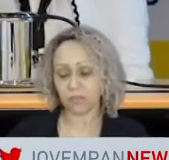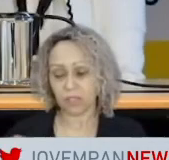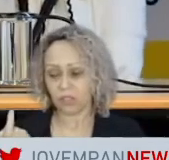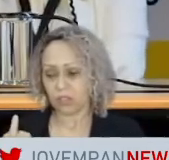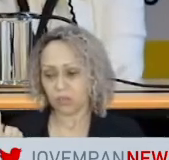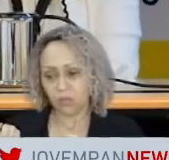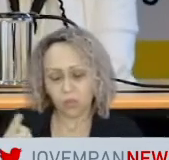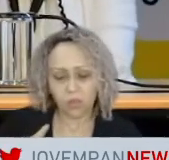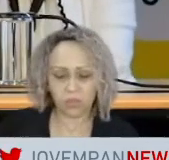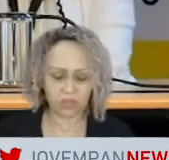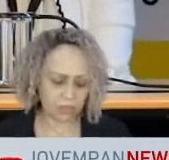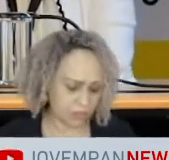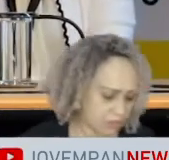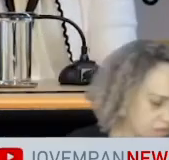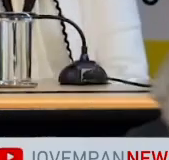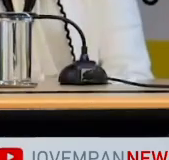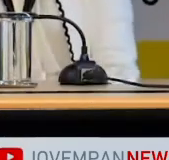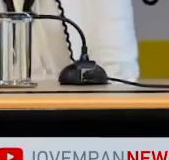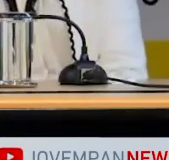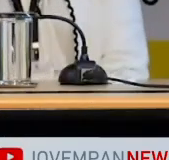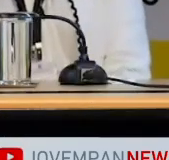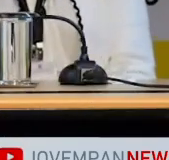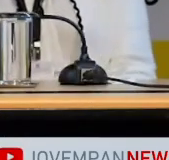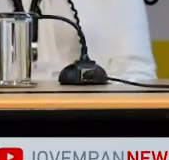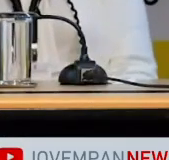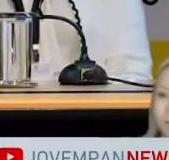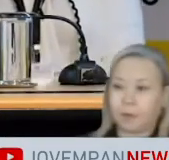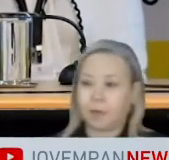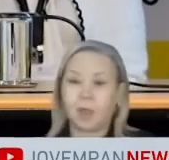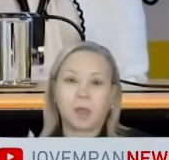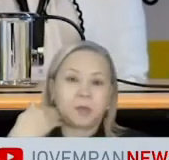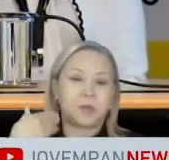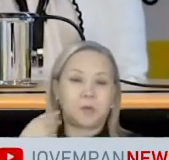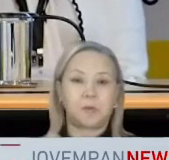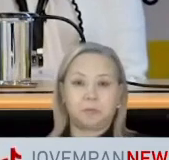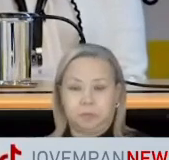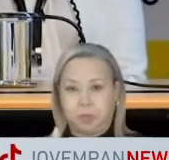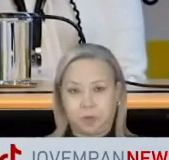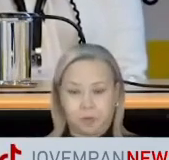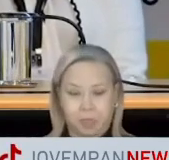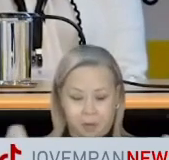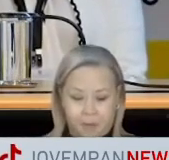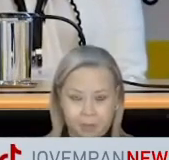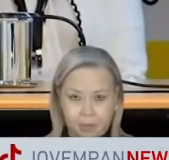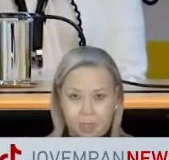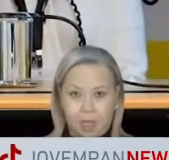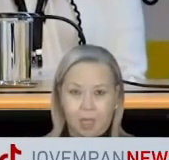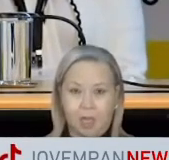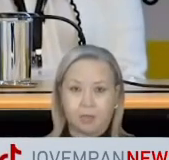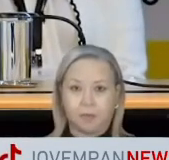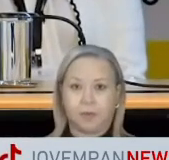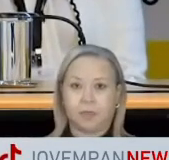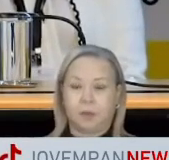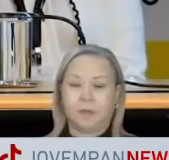fica acanhado, um banco sem capacidade de financiamento, sem impulso à indústria,